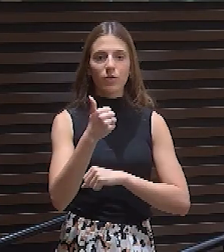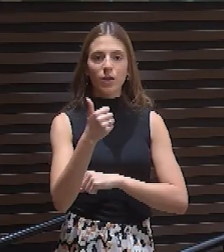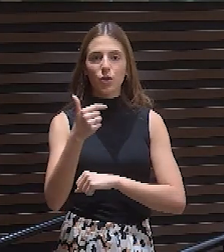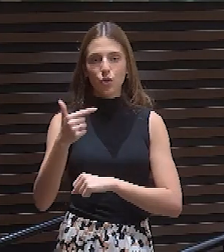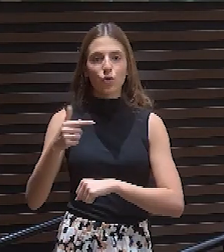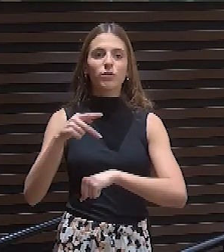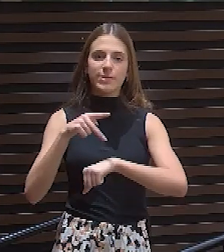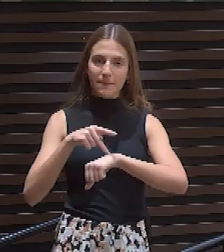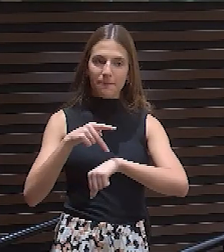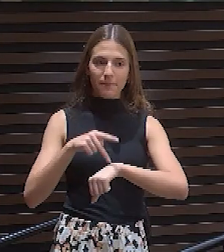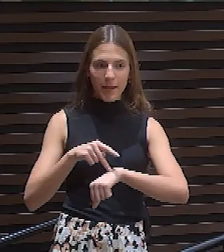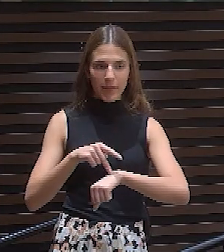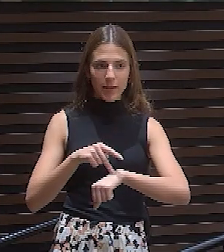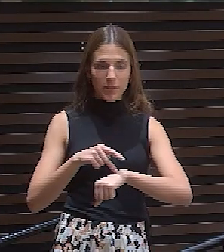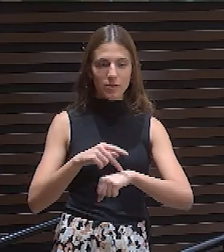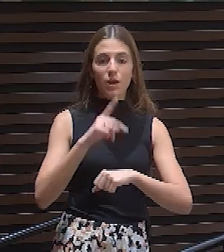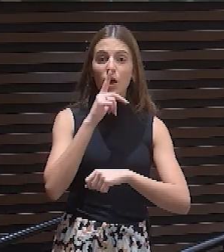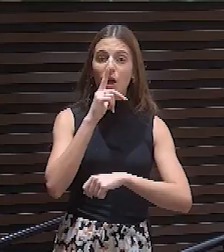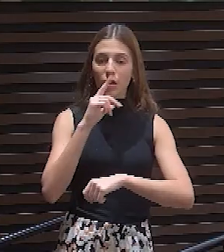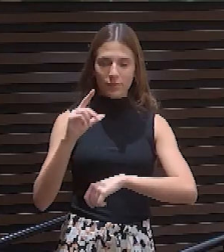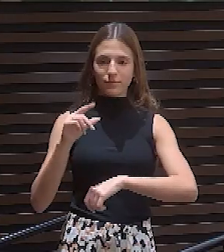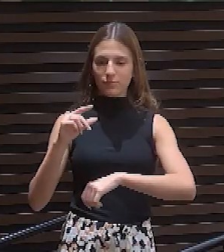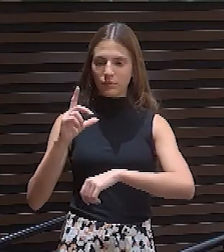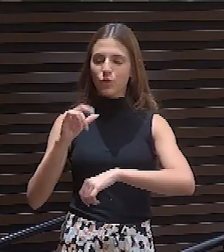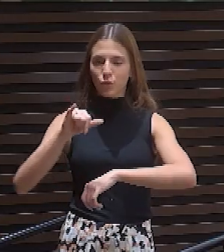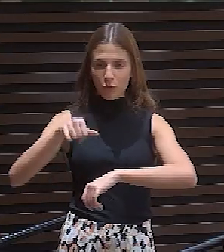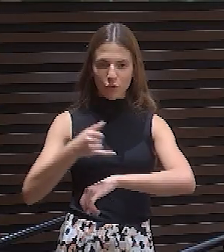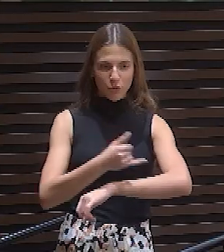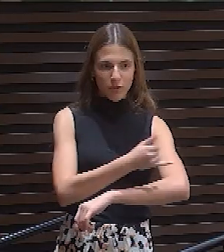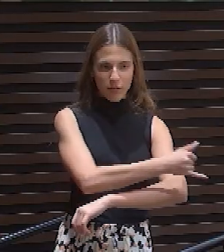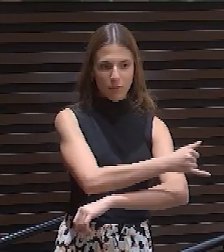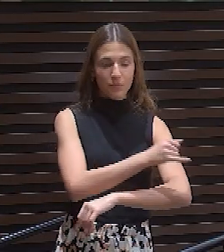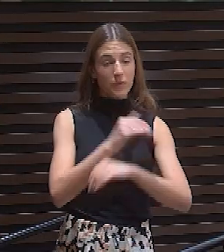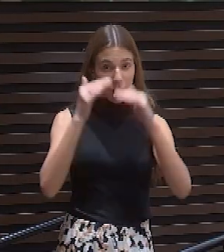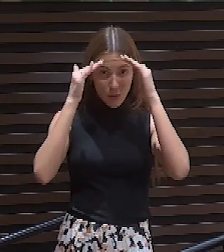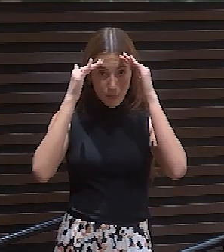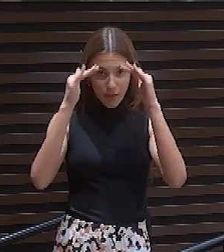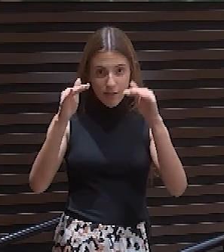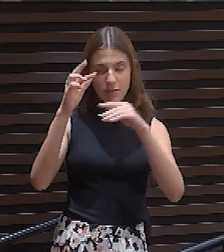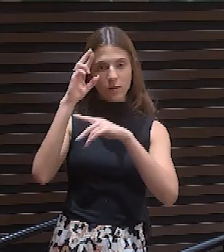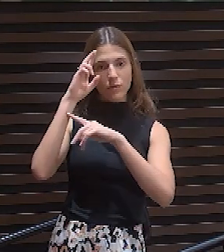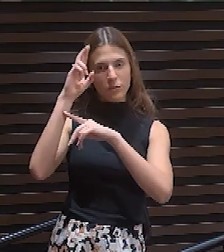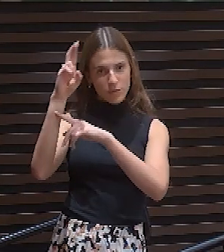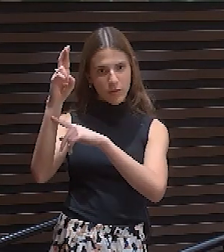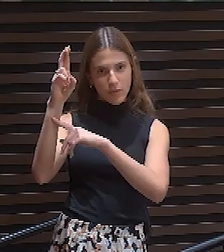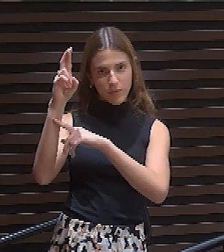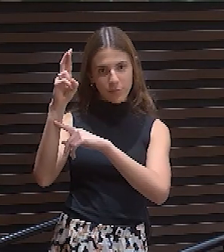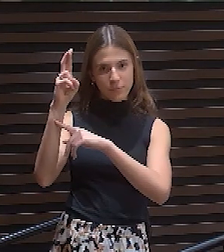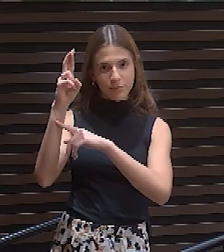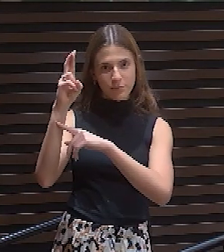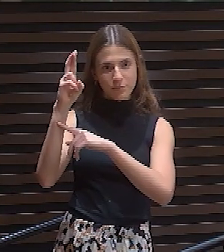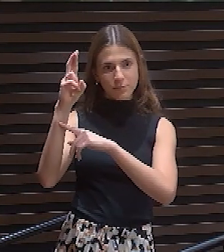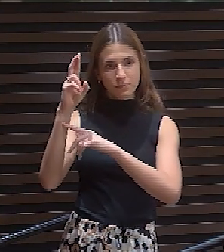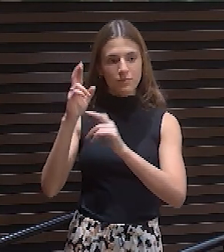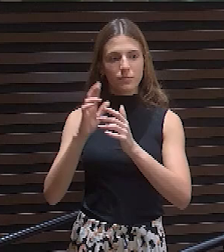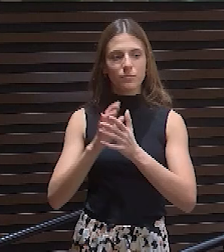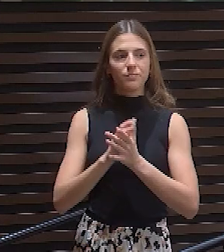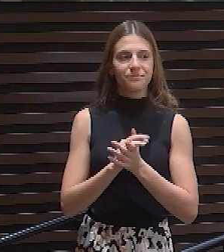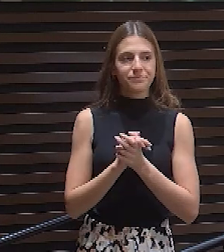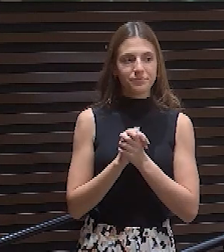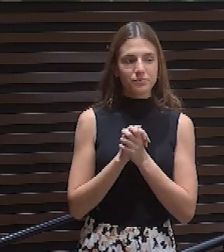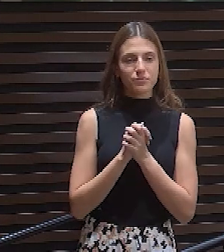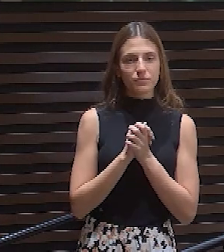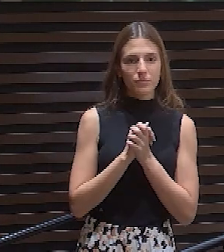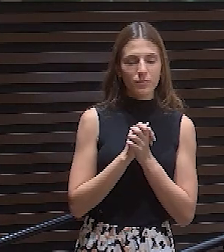Jordão, como o Senhor havia dito a Josué,